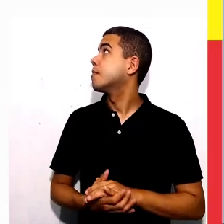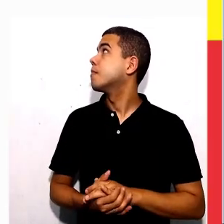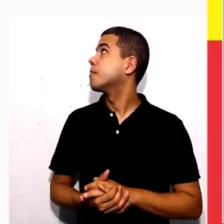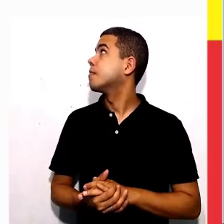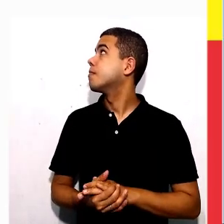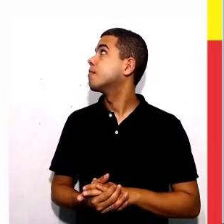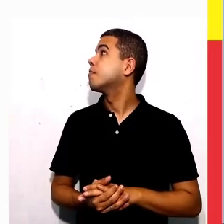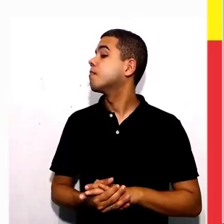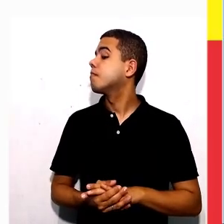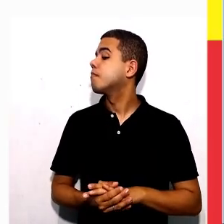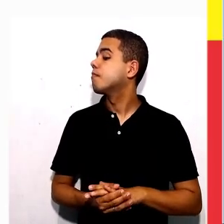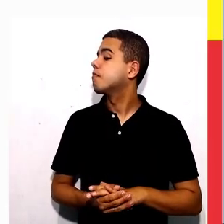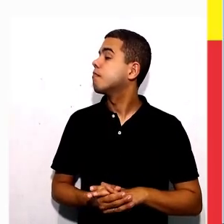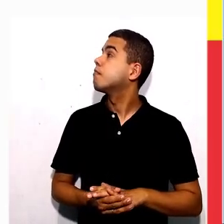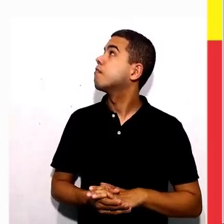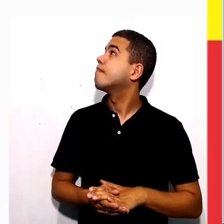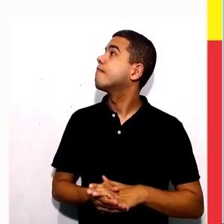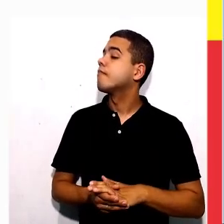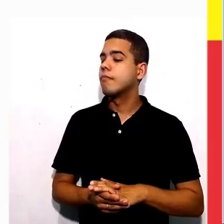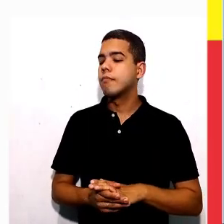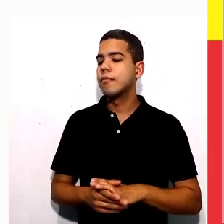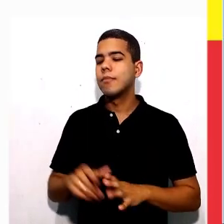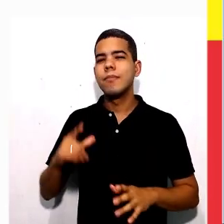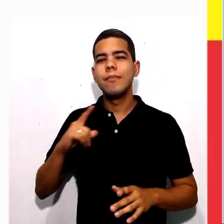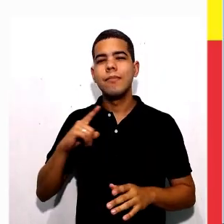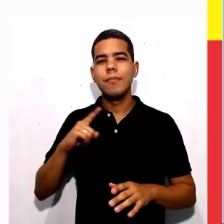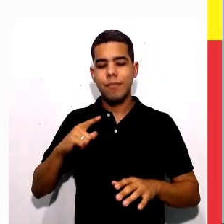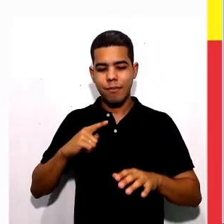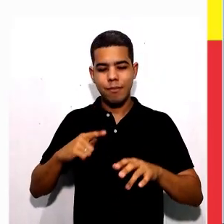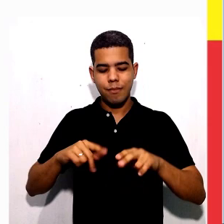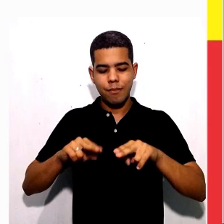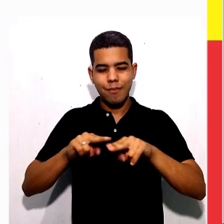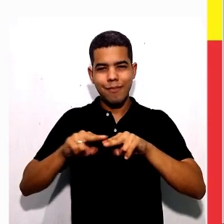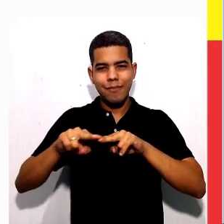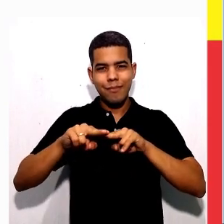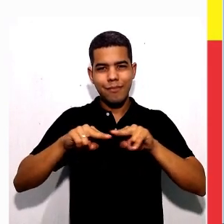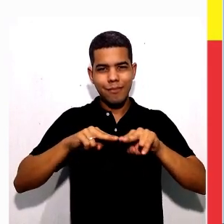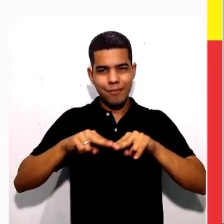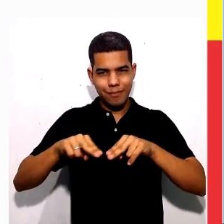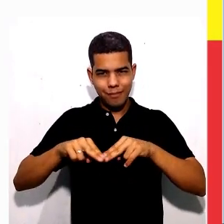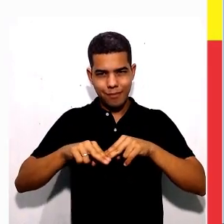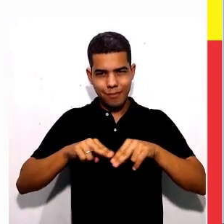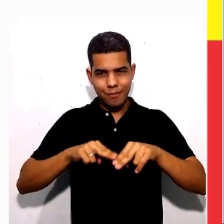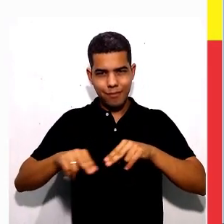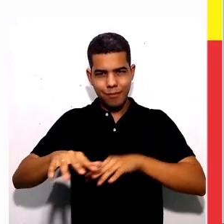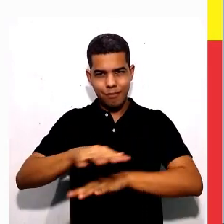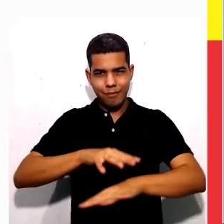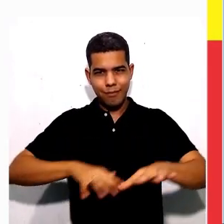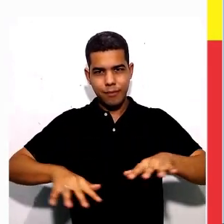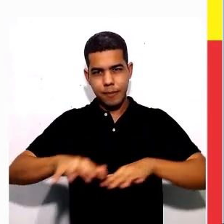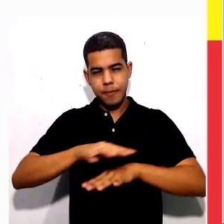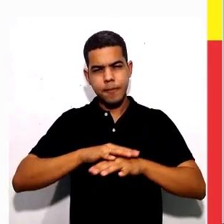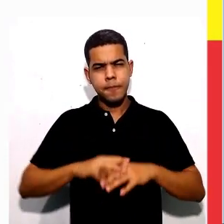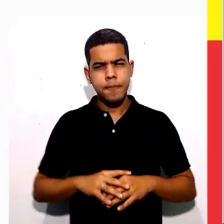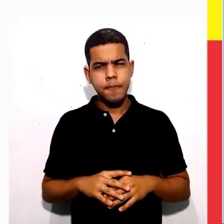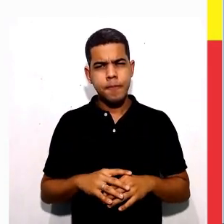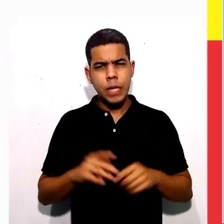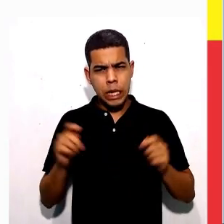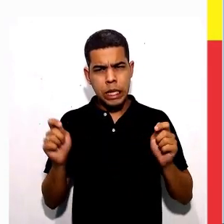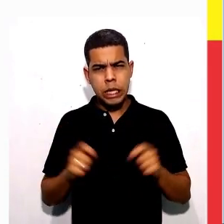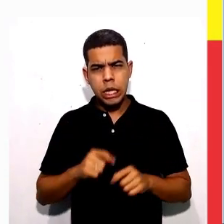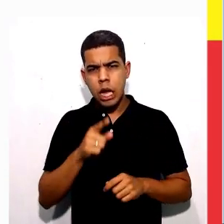aí. Beleza, temos aí os dominó, né? Peça do dominó. Veja, você